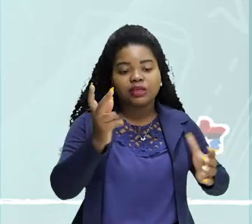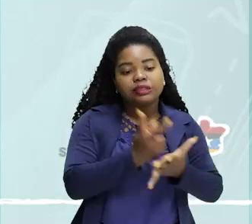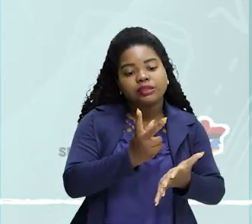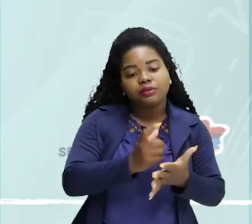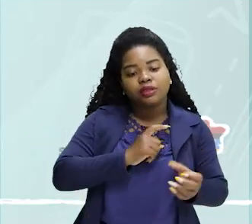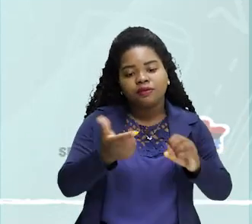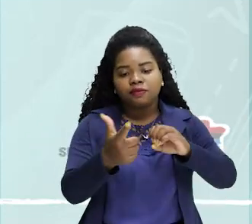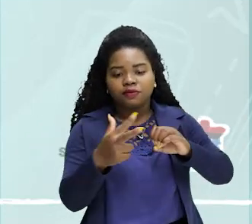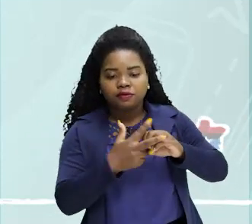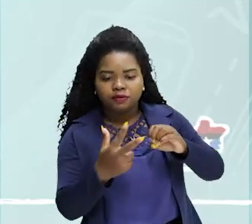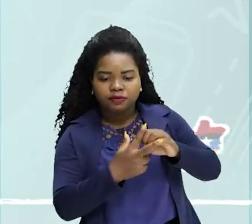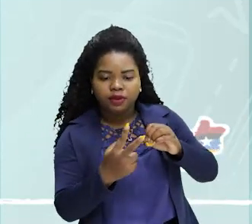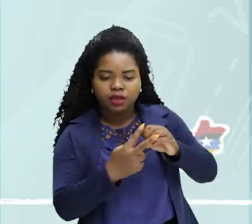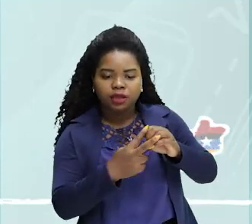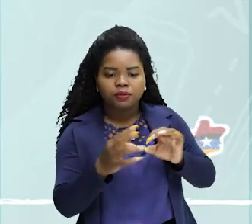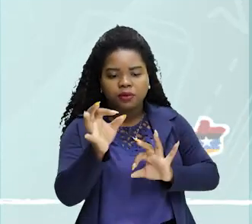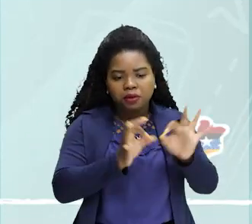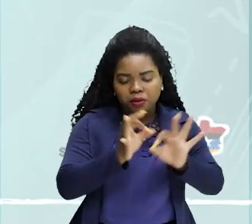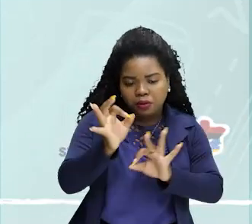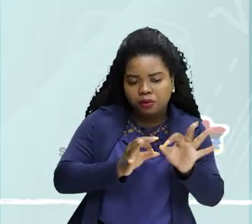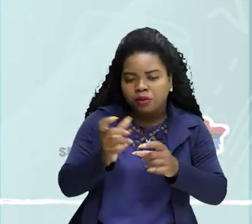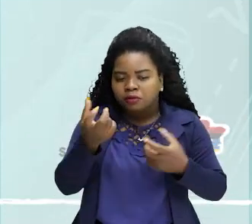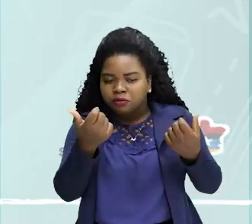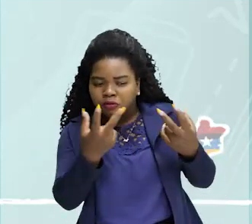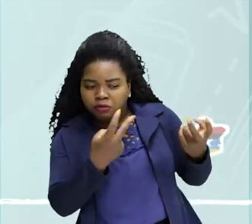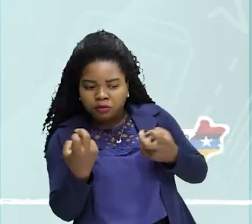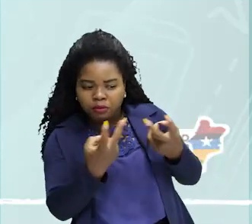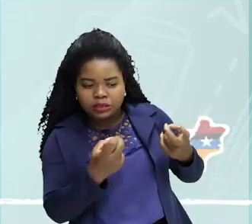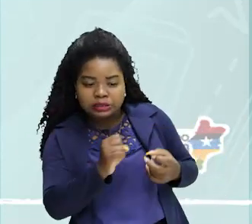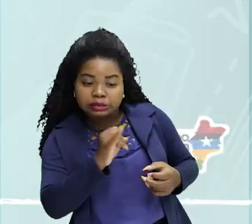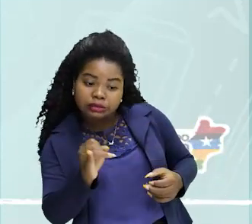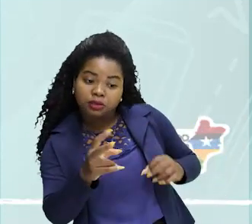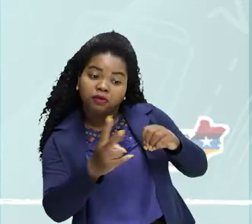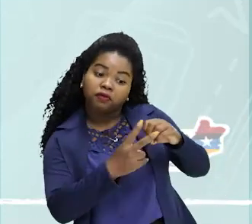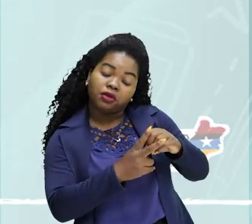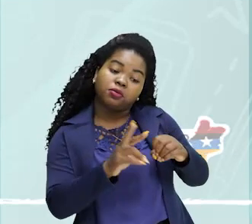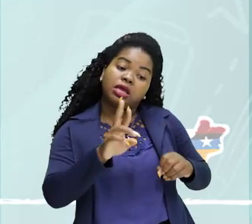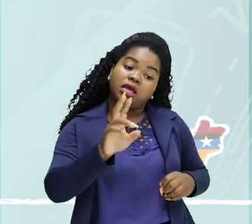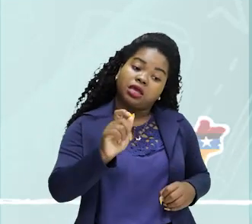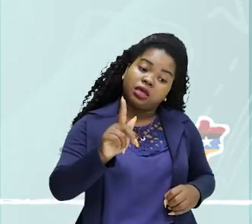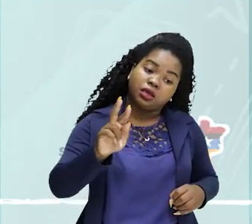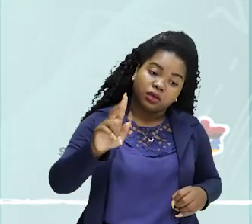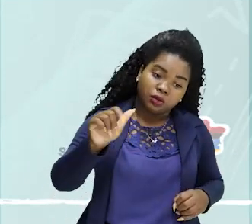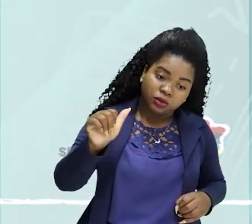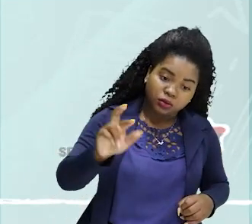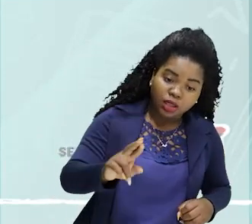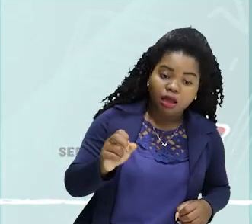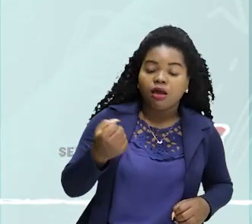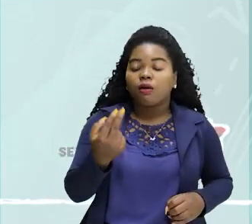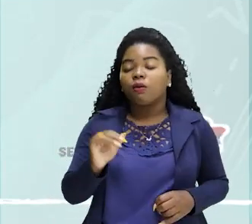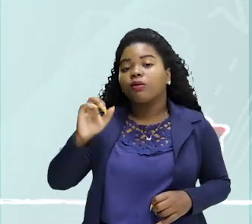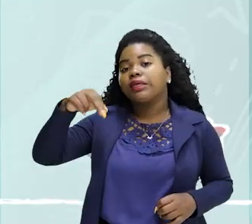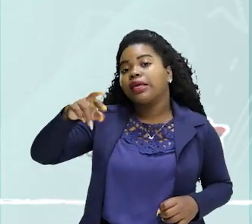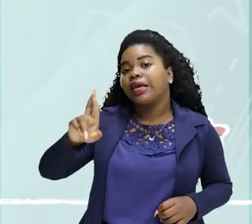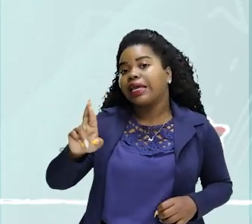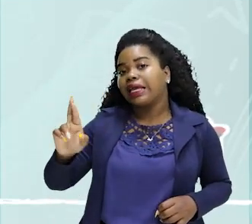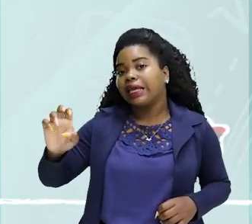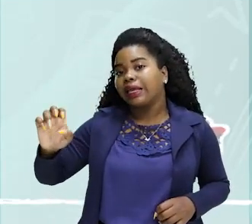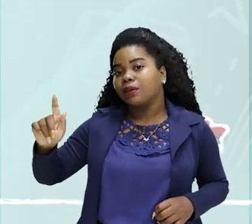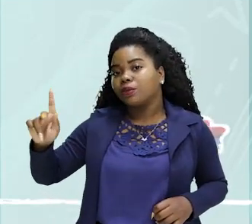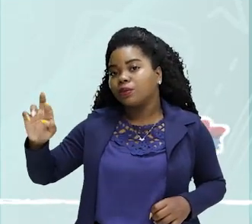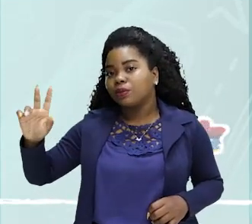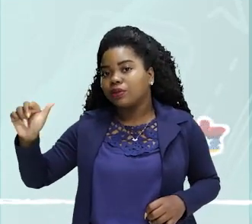e vamos observar para fazer essa conjugação se o verbo é regular ou irregular. Na nossa aula anterior, que nós falamos sobre